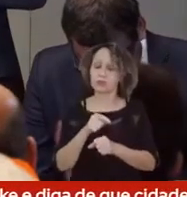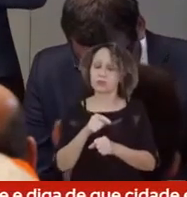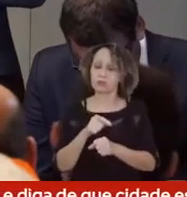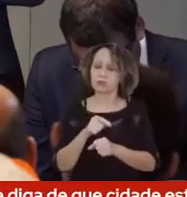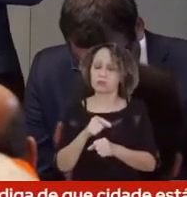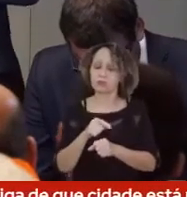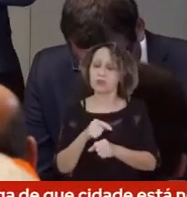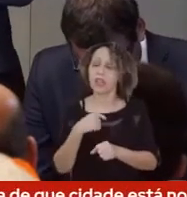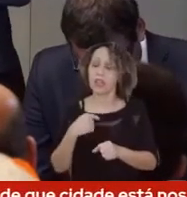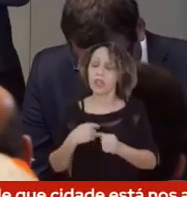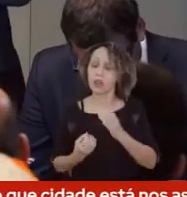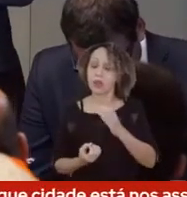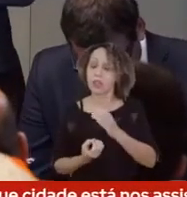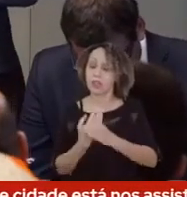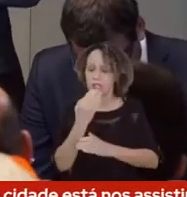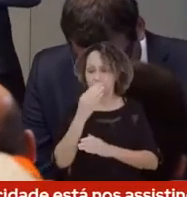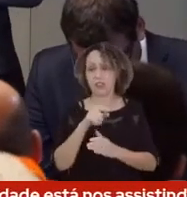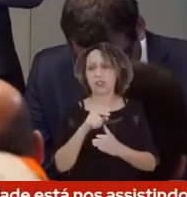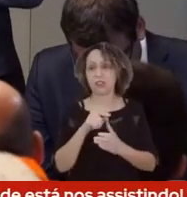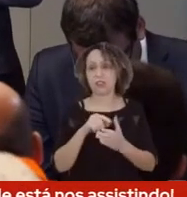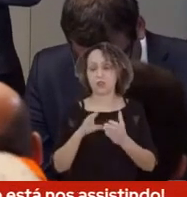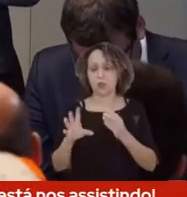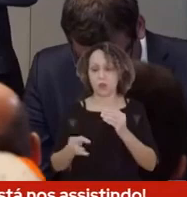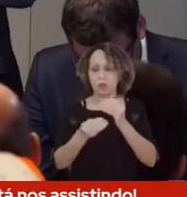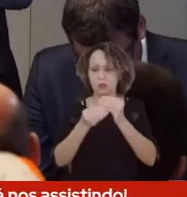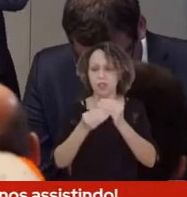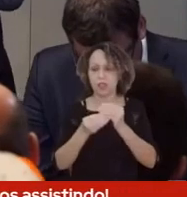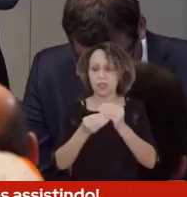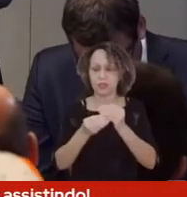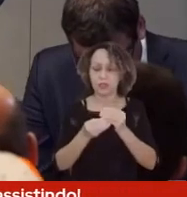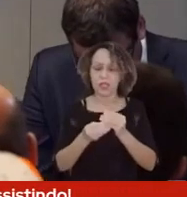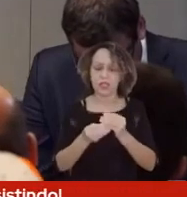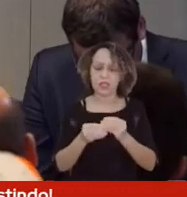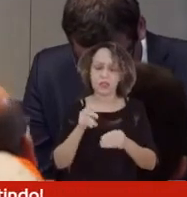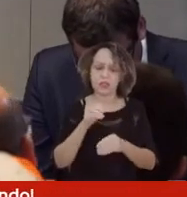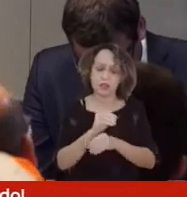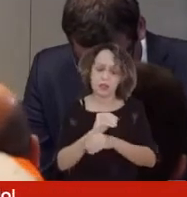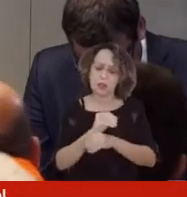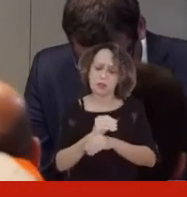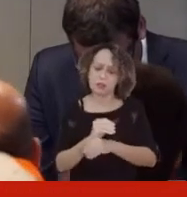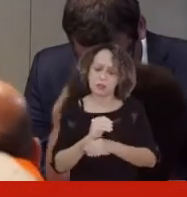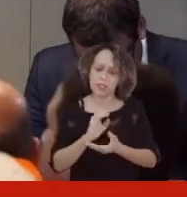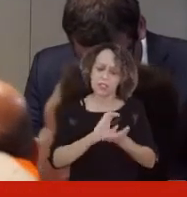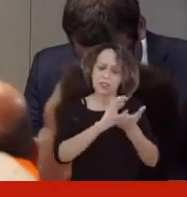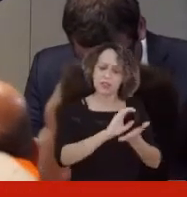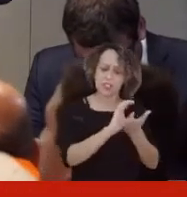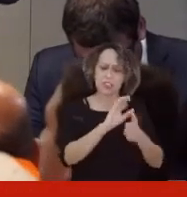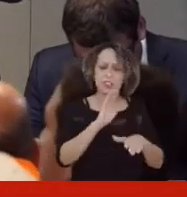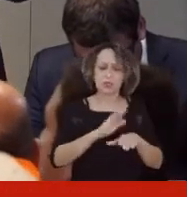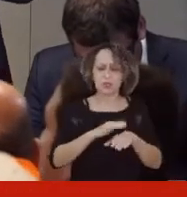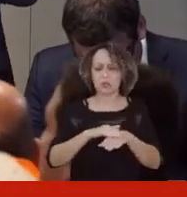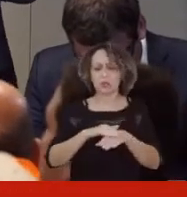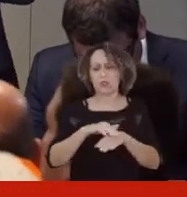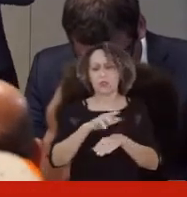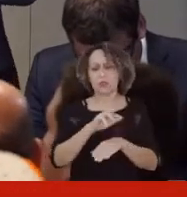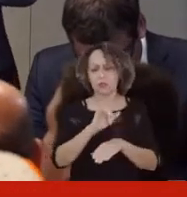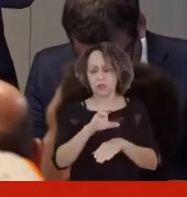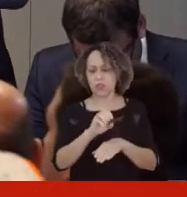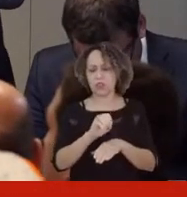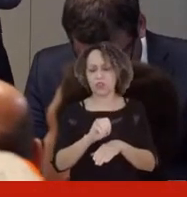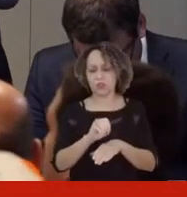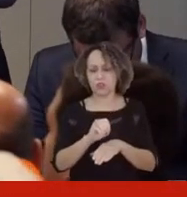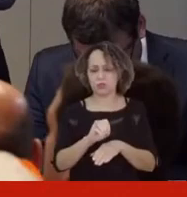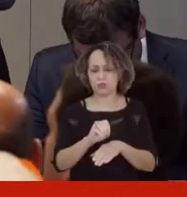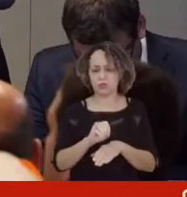do Rio de Janeiro. Esses recursos hoje são direcionados 100% para o Rio Previdência, onde nós temos 250